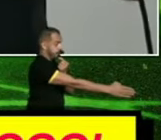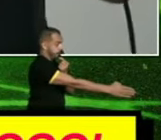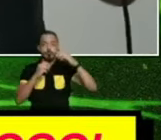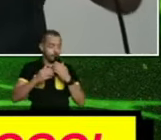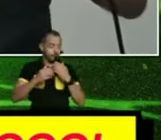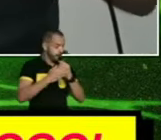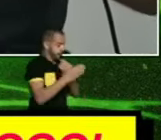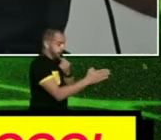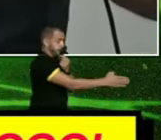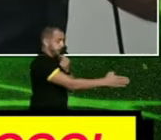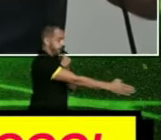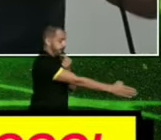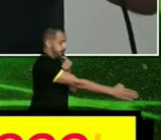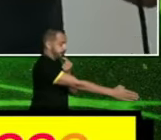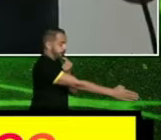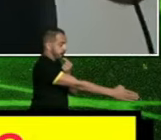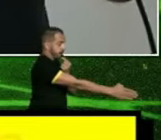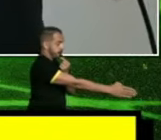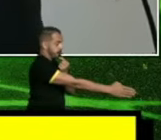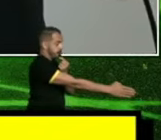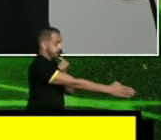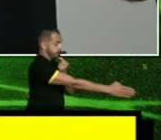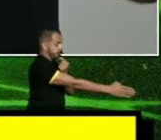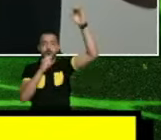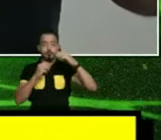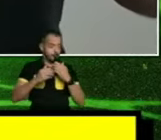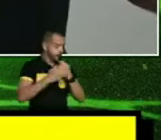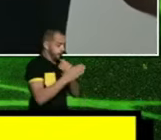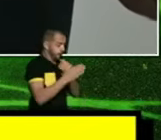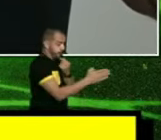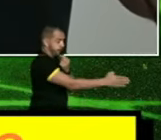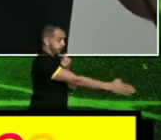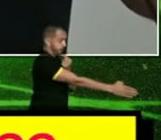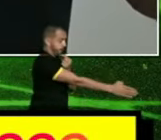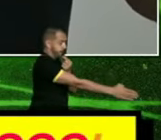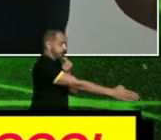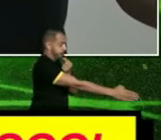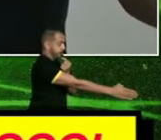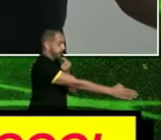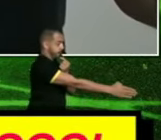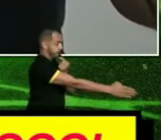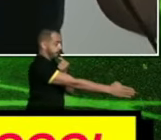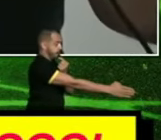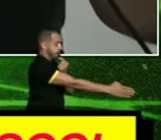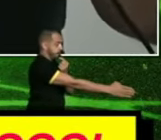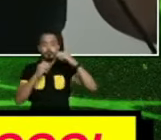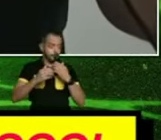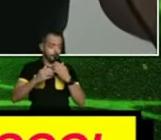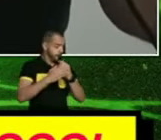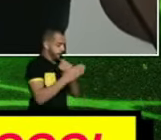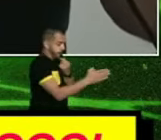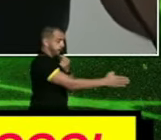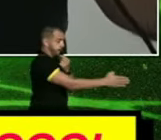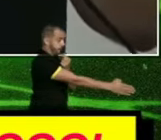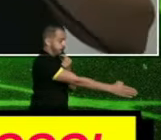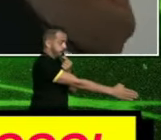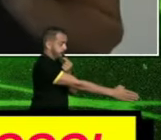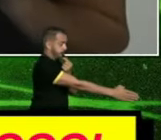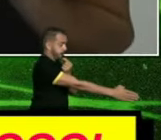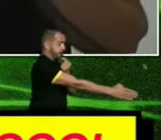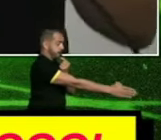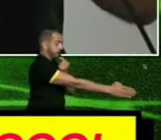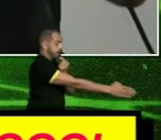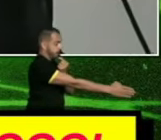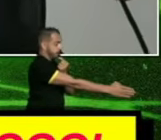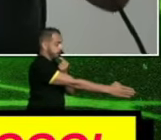o centravante Celeste ele é demais mais uma vez a bola bate rebate bateu no Jemerson acabou entrando e foi